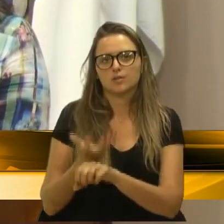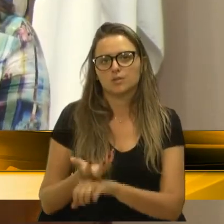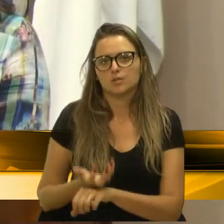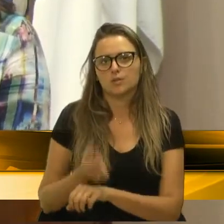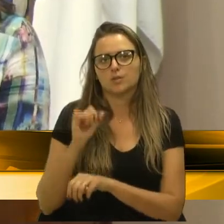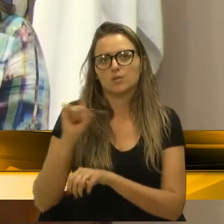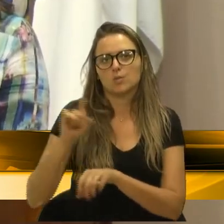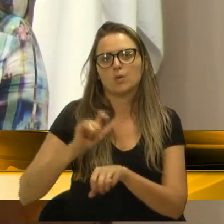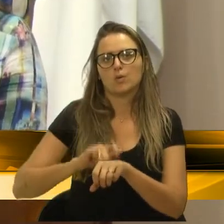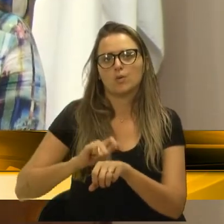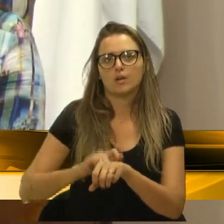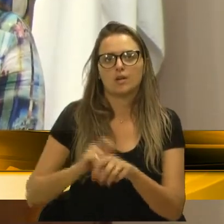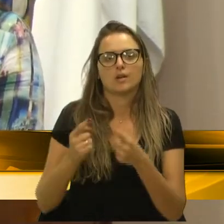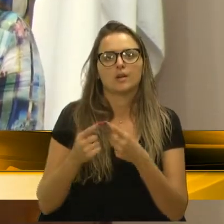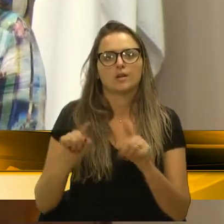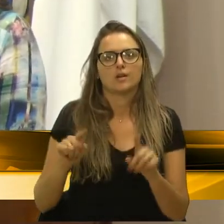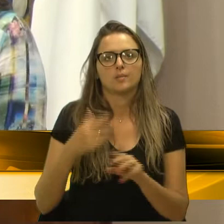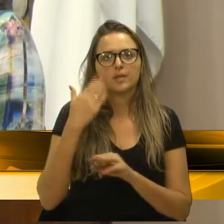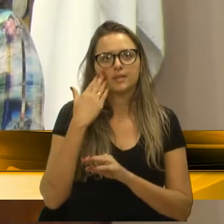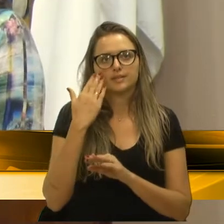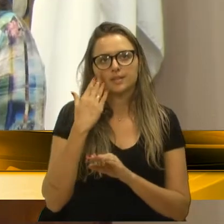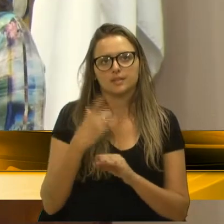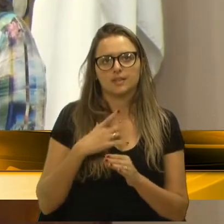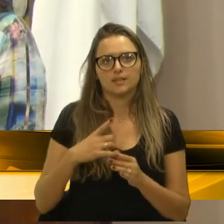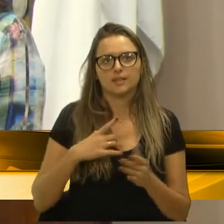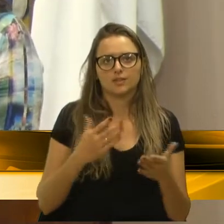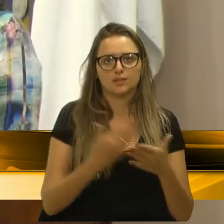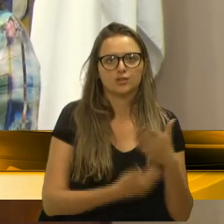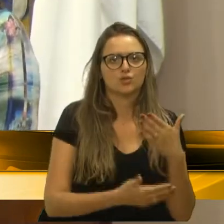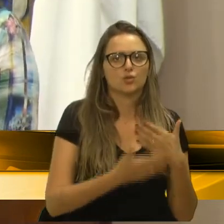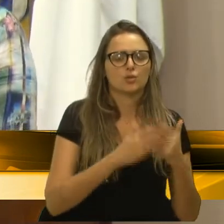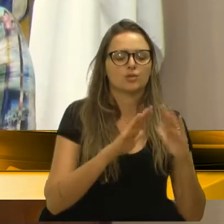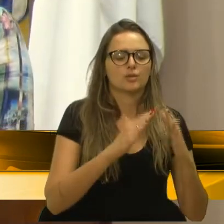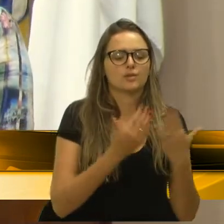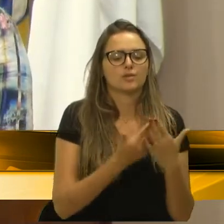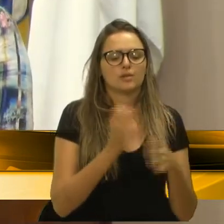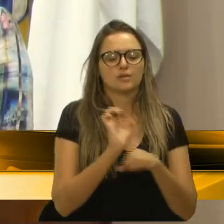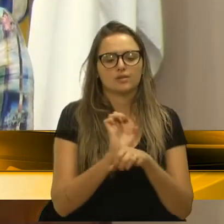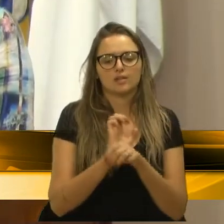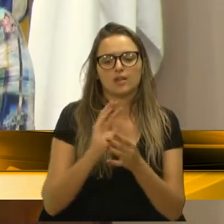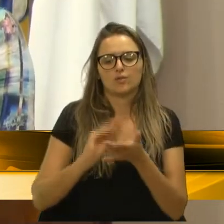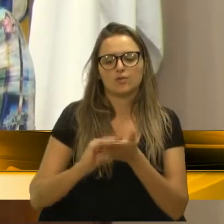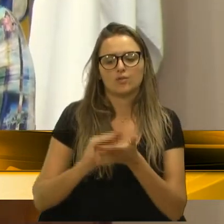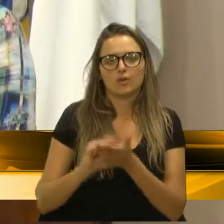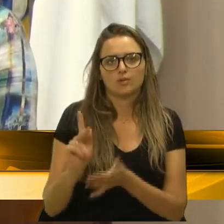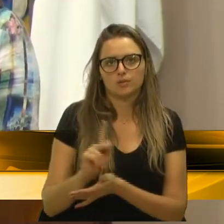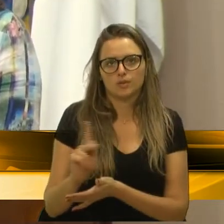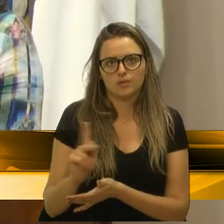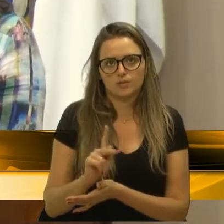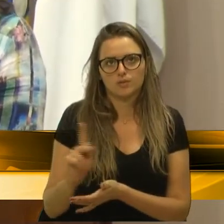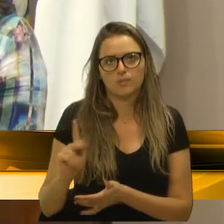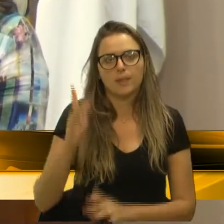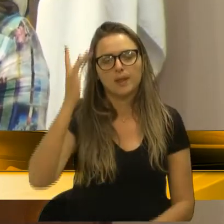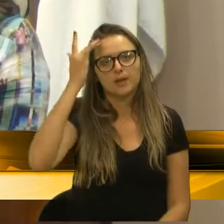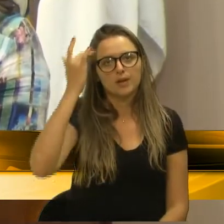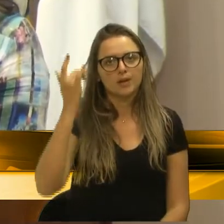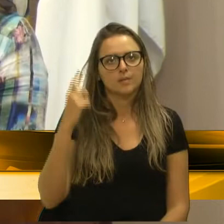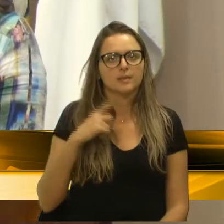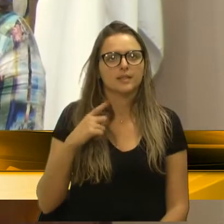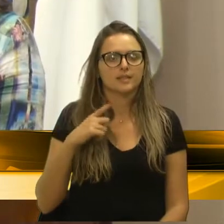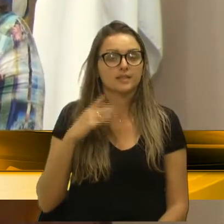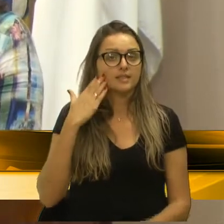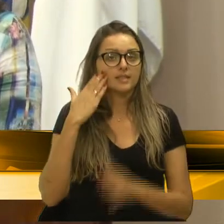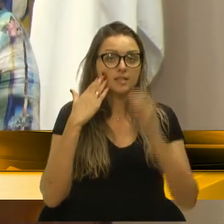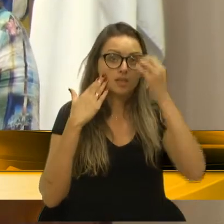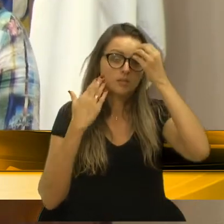turnos. Mas a gente sabe que parece que todas as escolas estaduais estão com problema de falta de professor. Então, amanhã a gente sabe que já algumas escolas